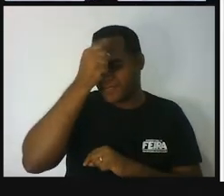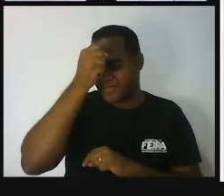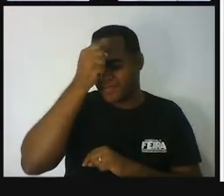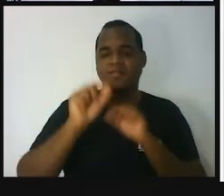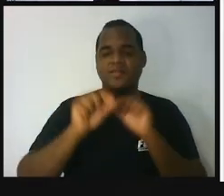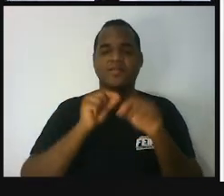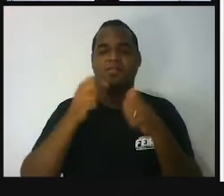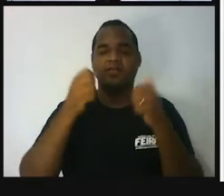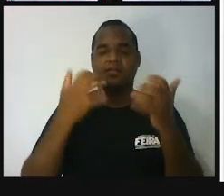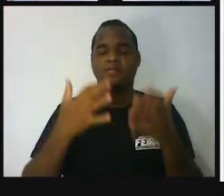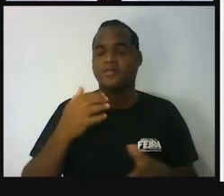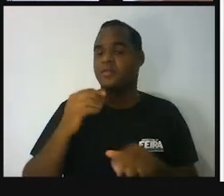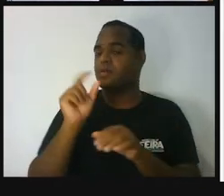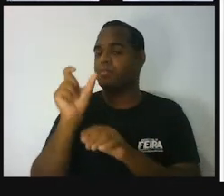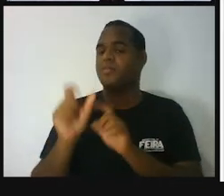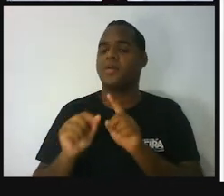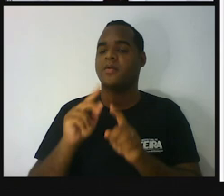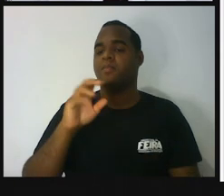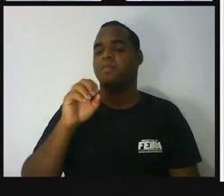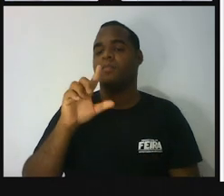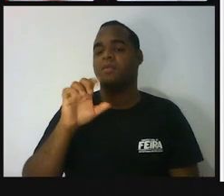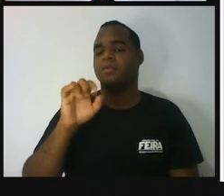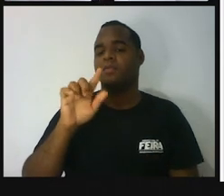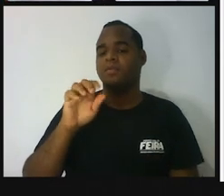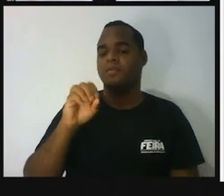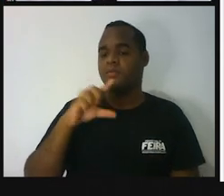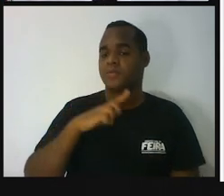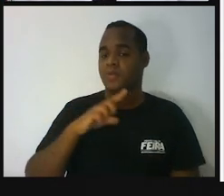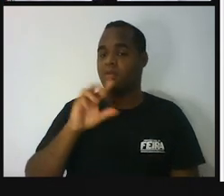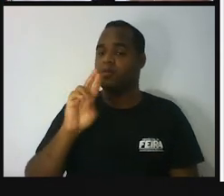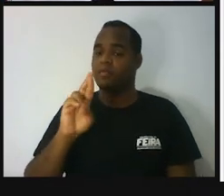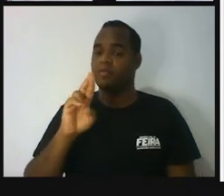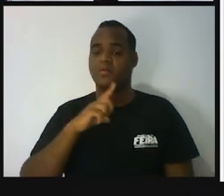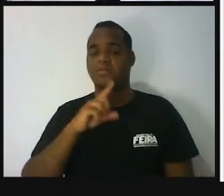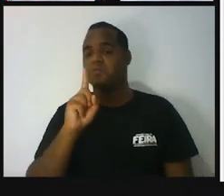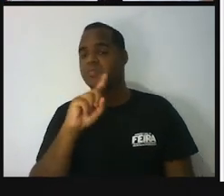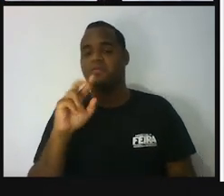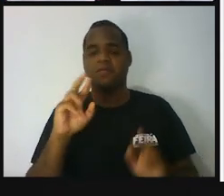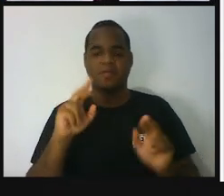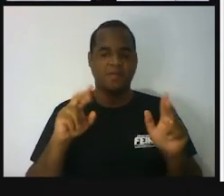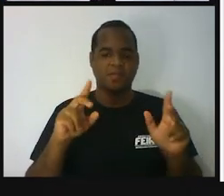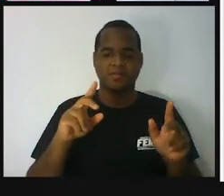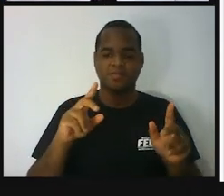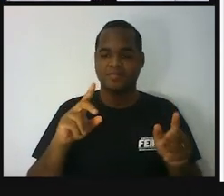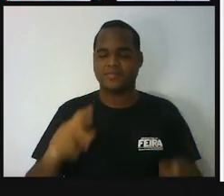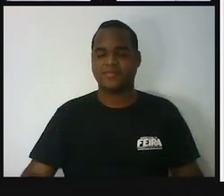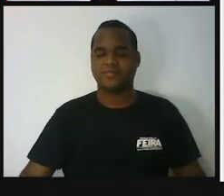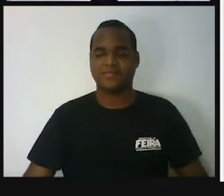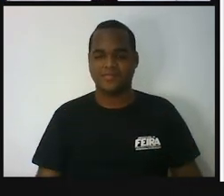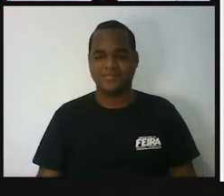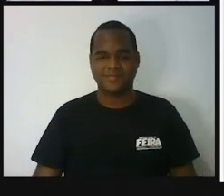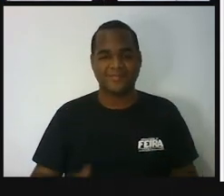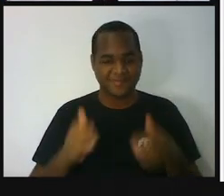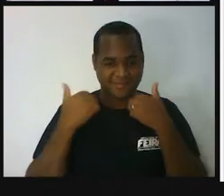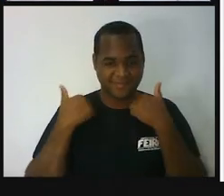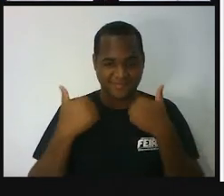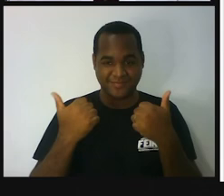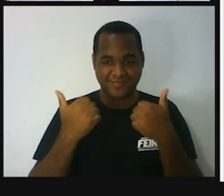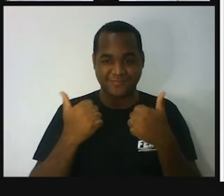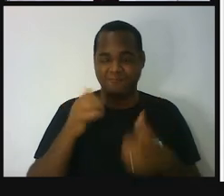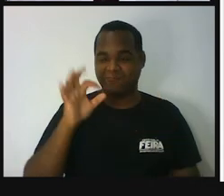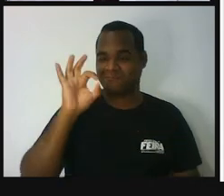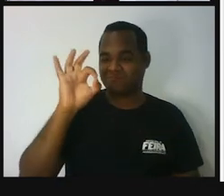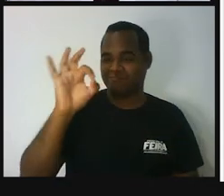que era classificar os polígonos em regulares ou não regulares. Né? Belezinha?